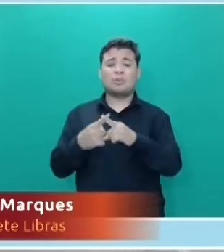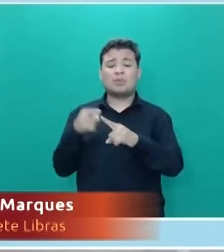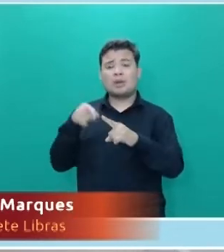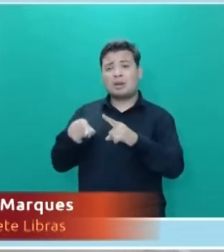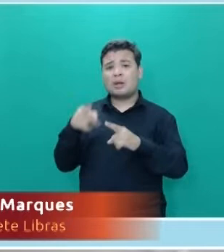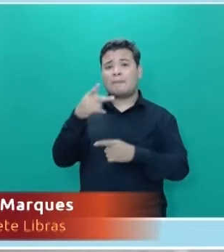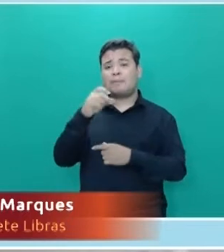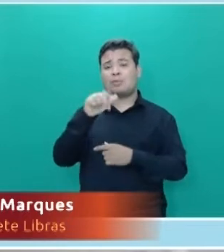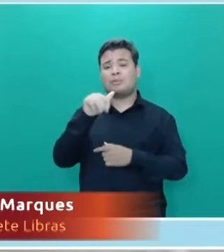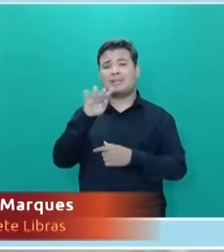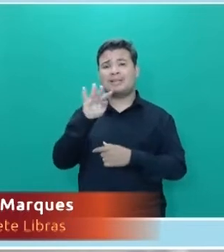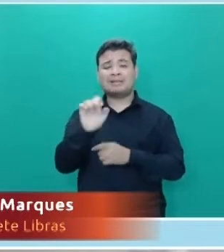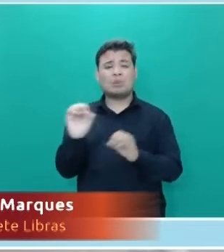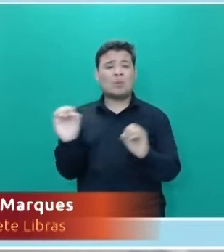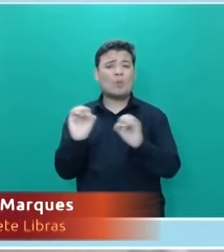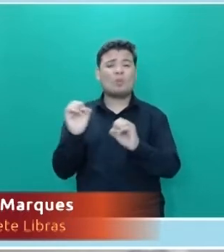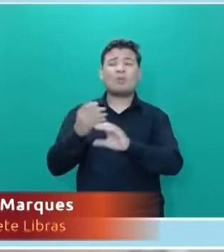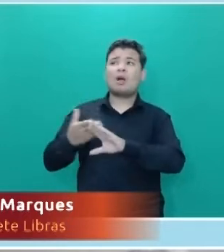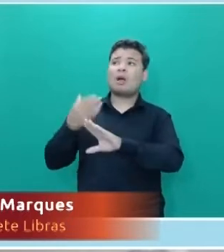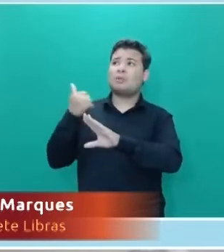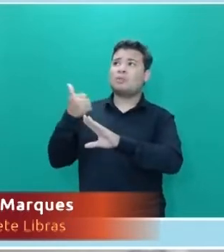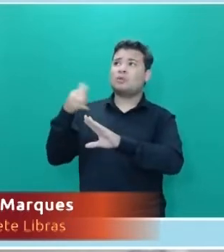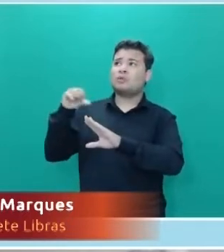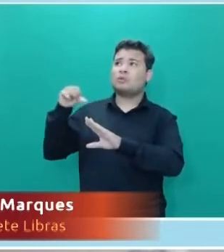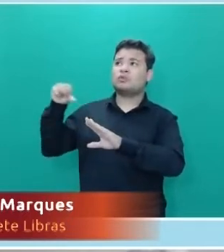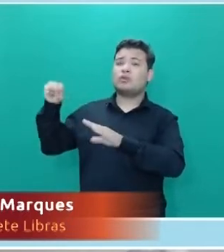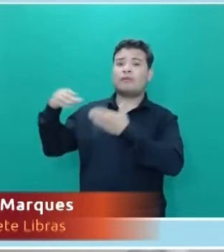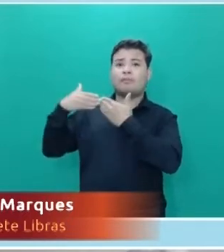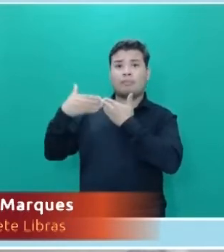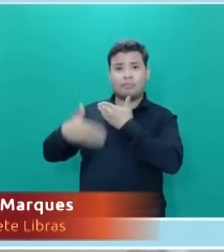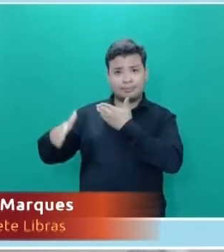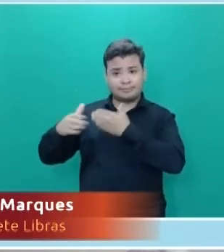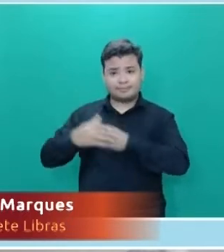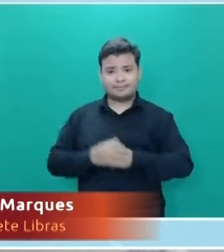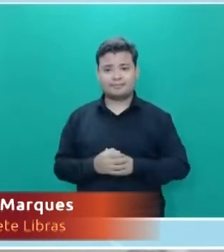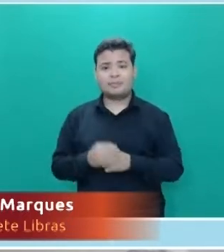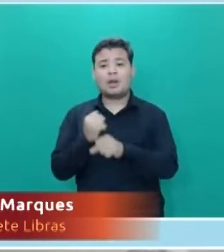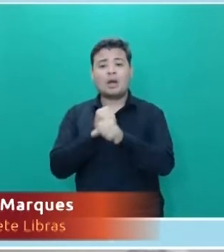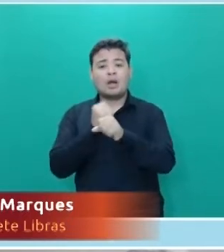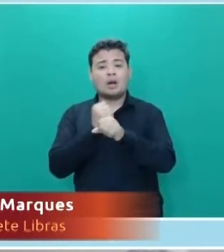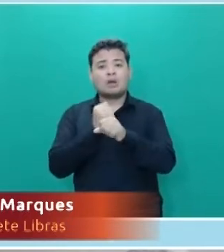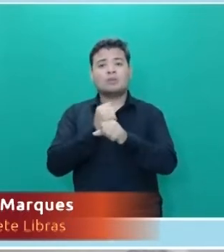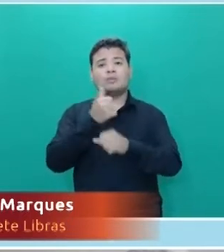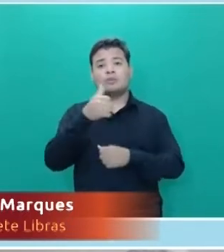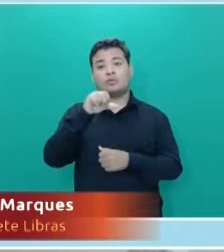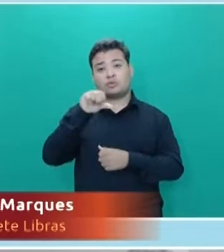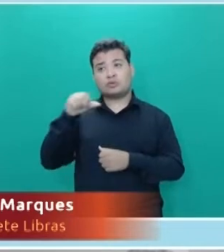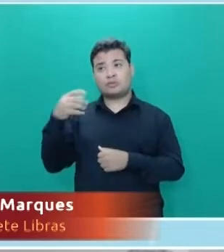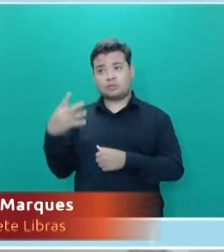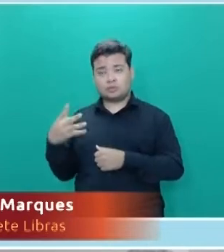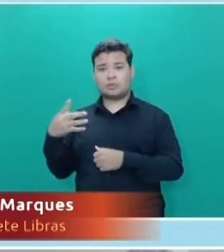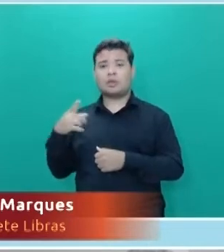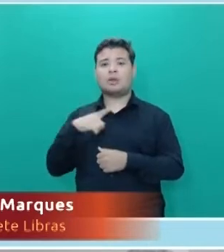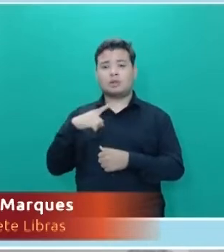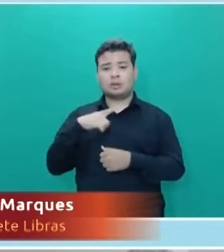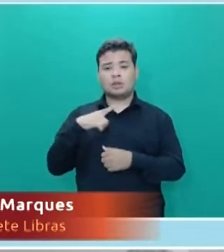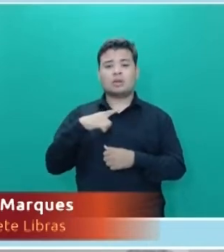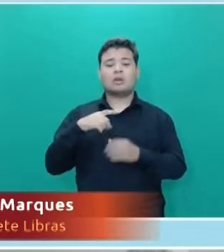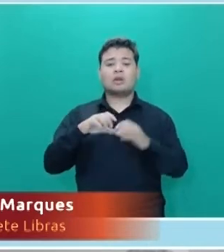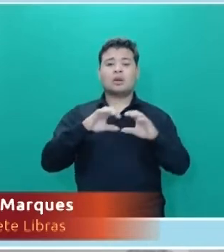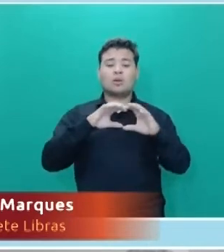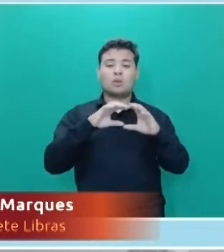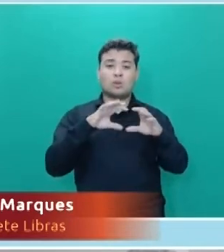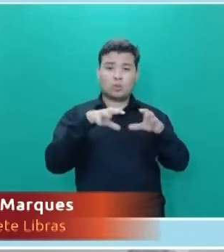poliomielite desde 1990. Em 94, o Brasil recebeu da Organização Pan-Americana de Saúde